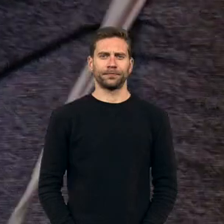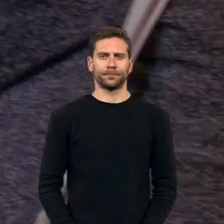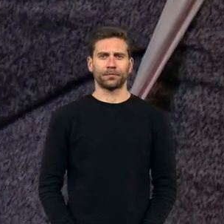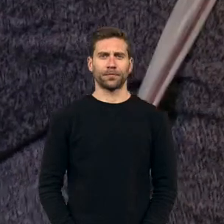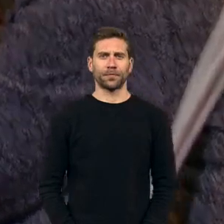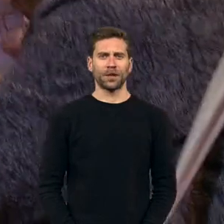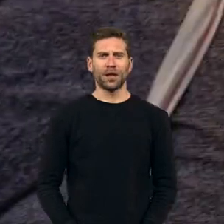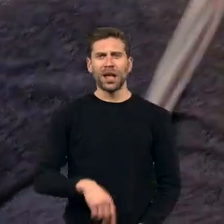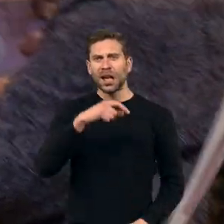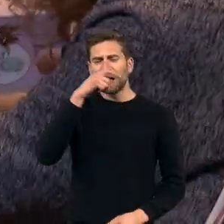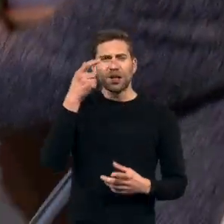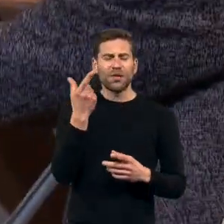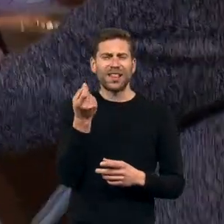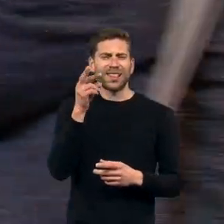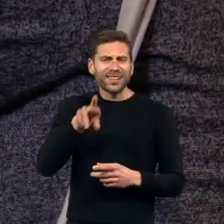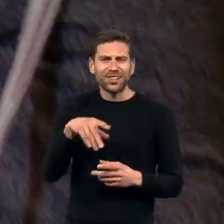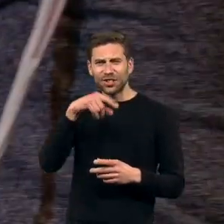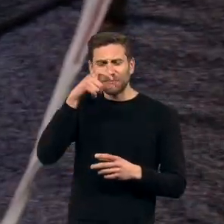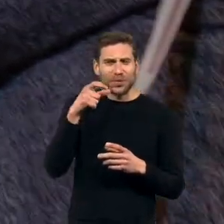As pessoas deitam tudo no lixo.